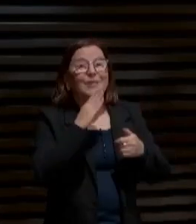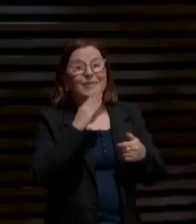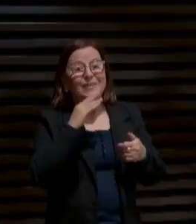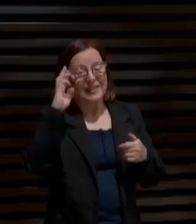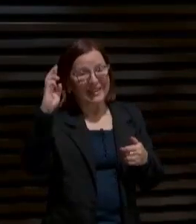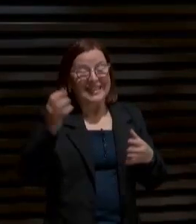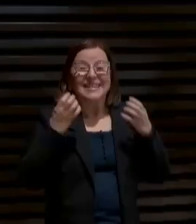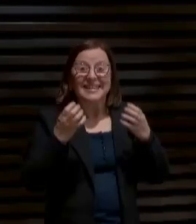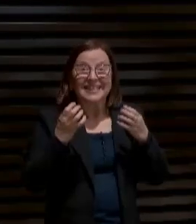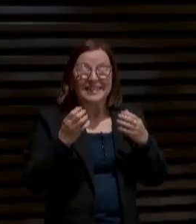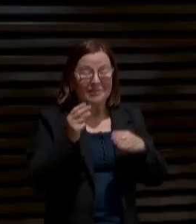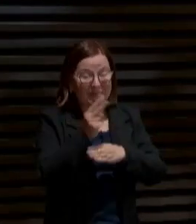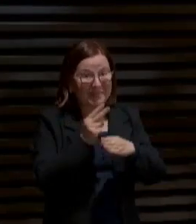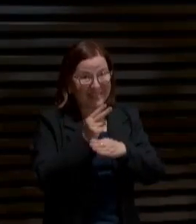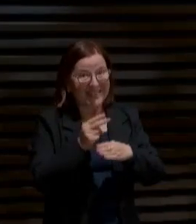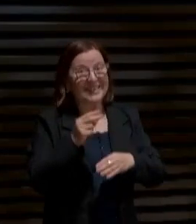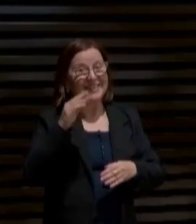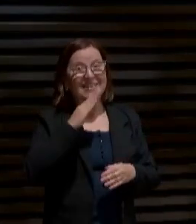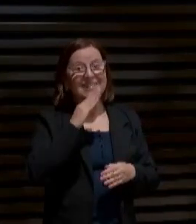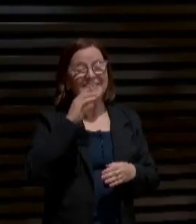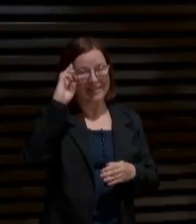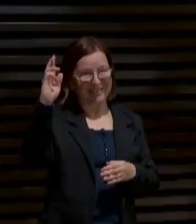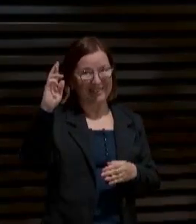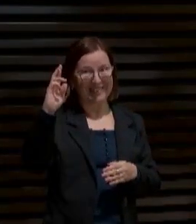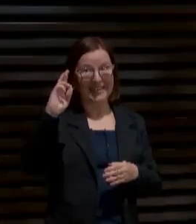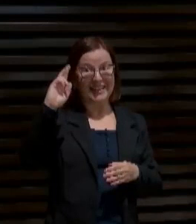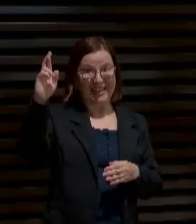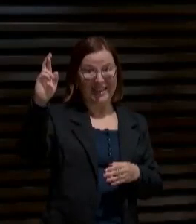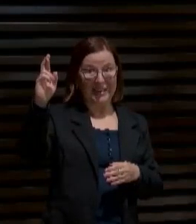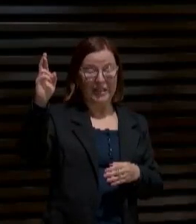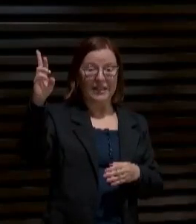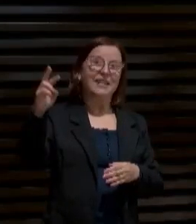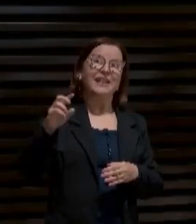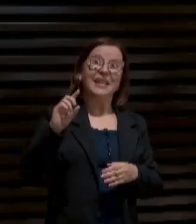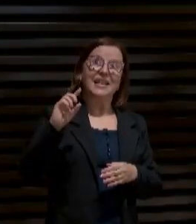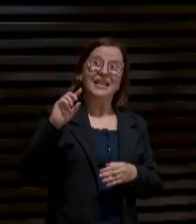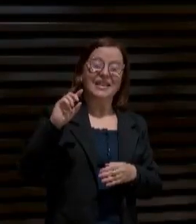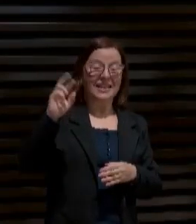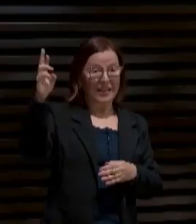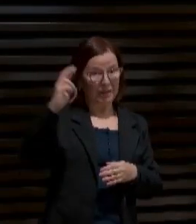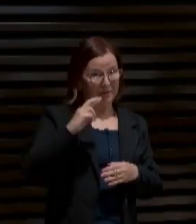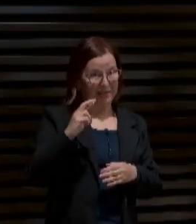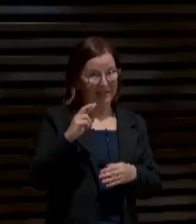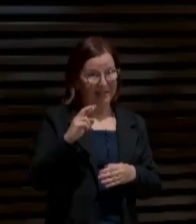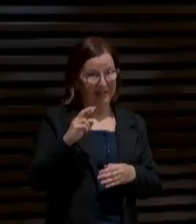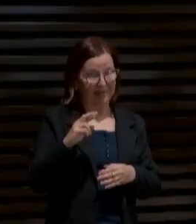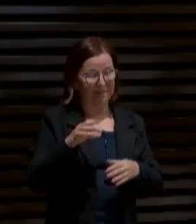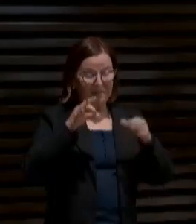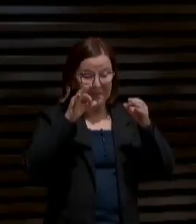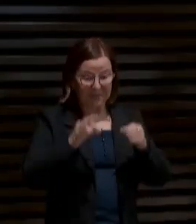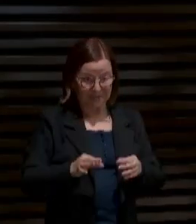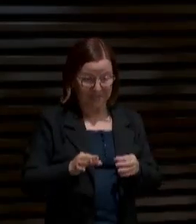conhecê-lo ele nos responderá tão certo como chego amanhecer ouvem as chuvas da